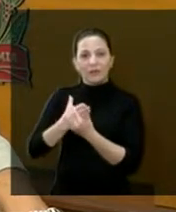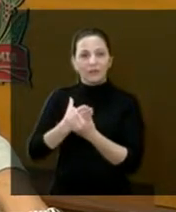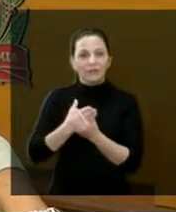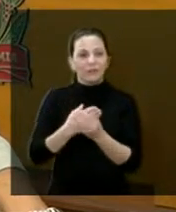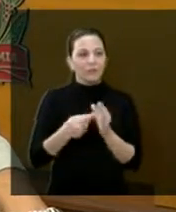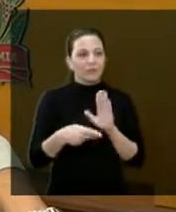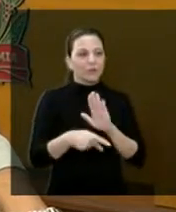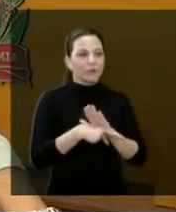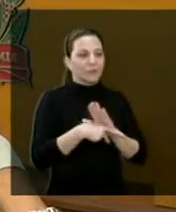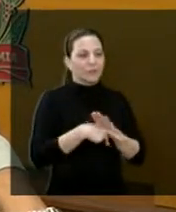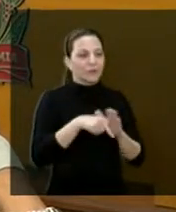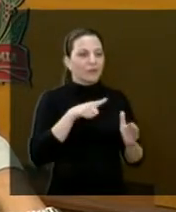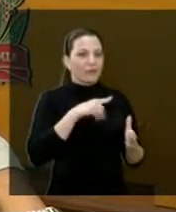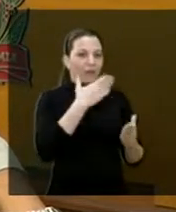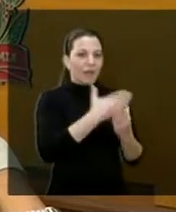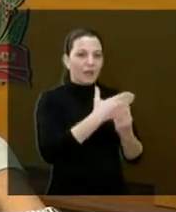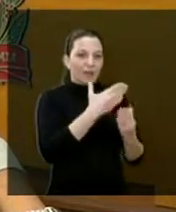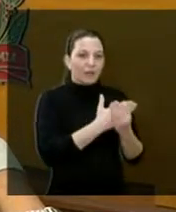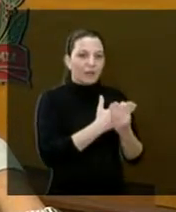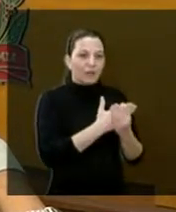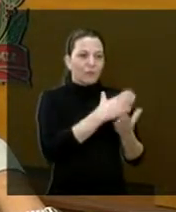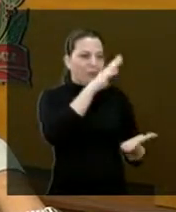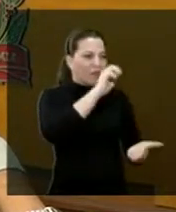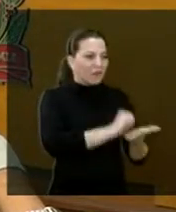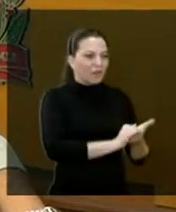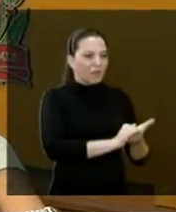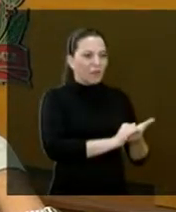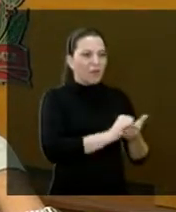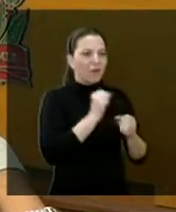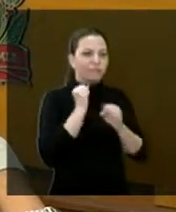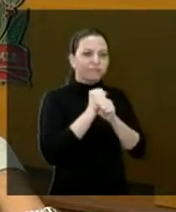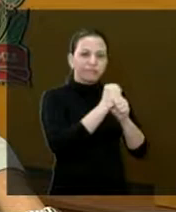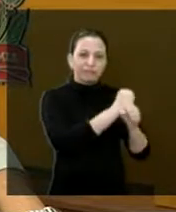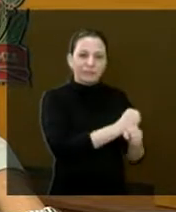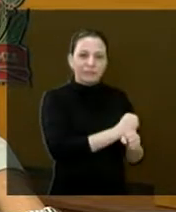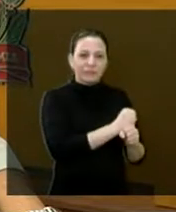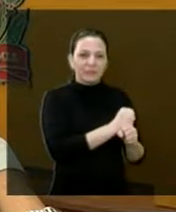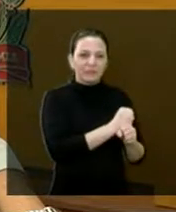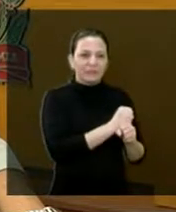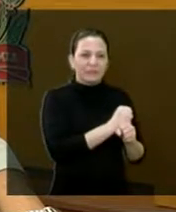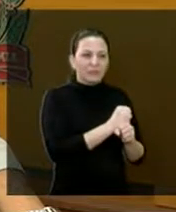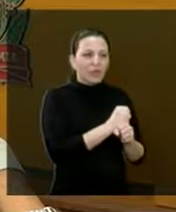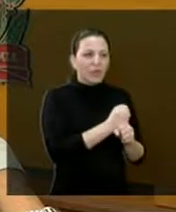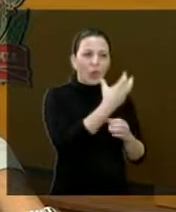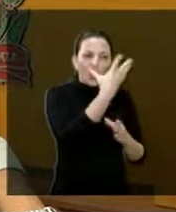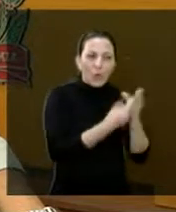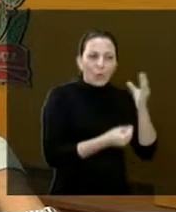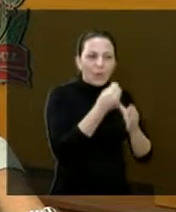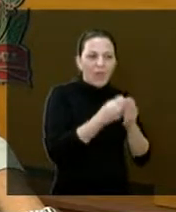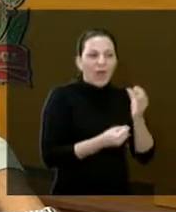tempo faz que você gravou aquilo lá, mas não deve fazer pouco, não. Que você imitava um japonês, você lembra?